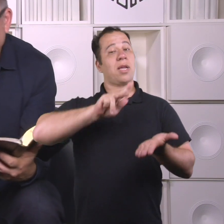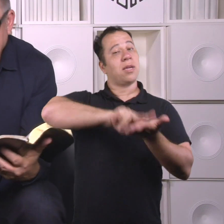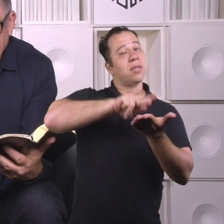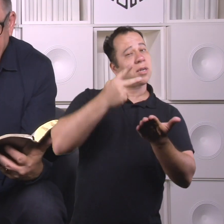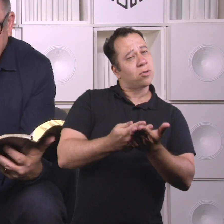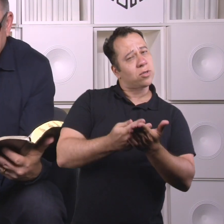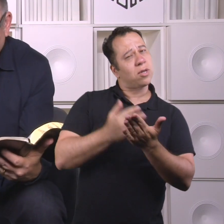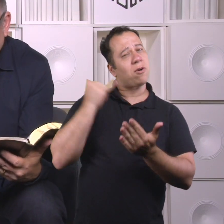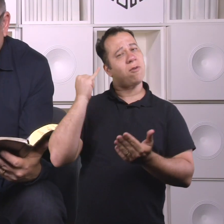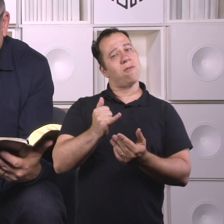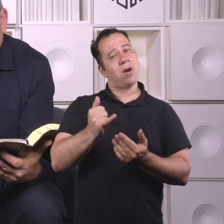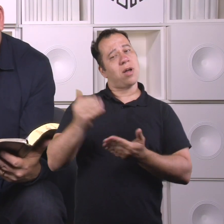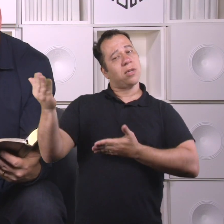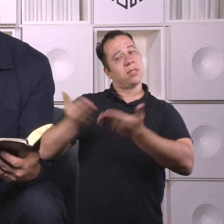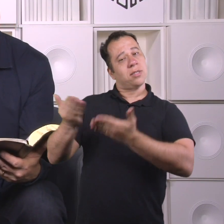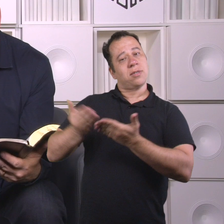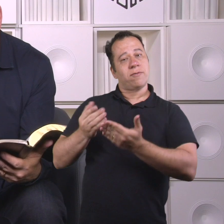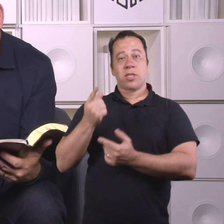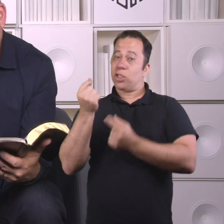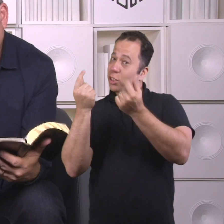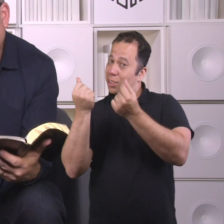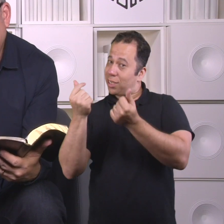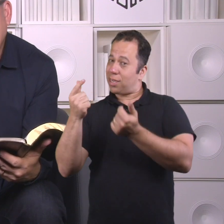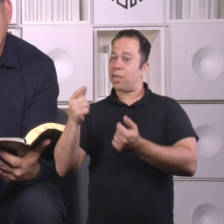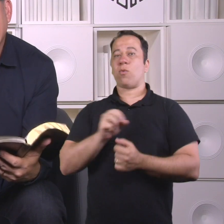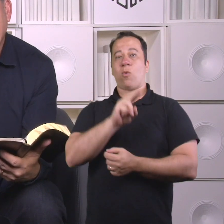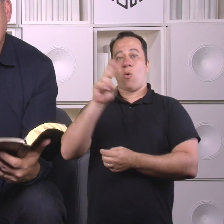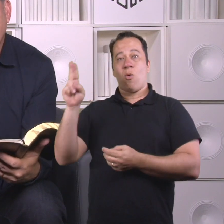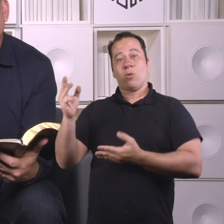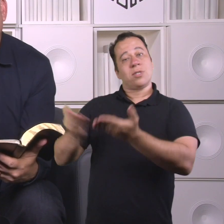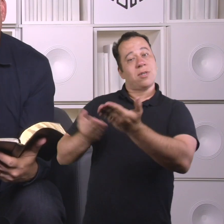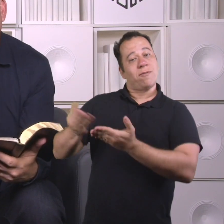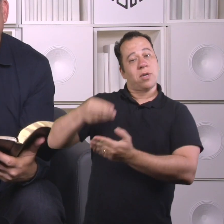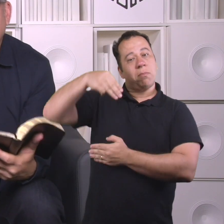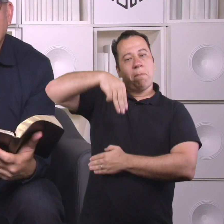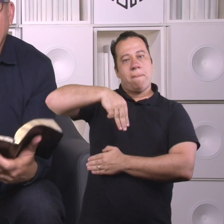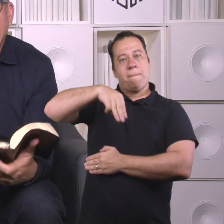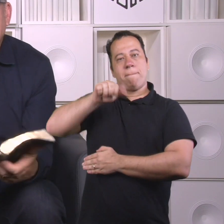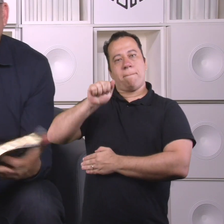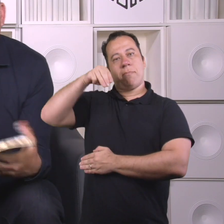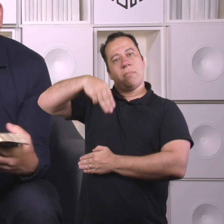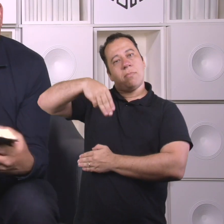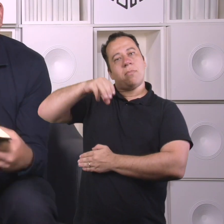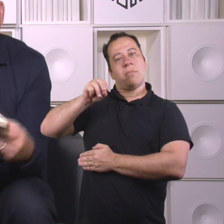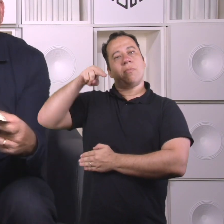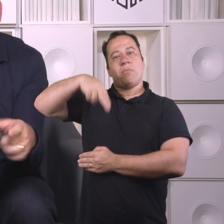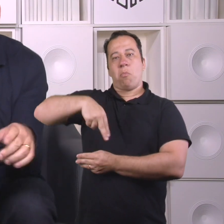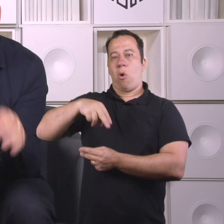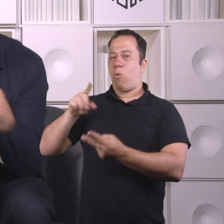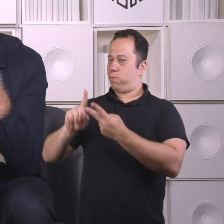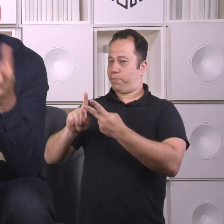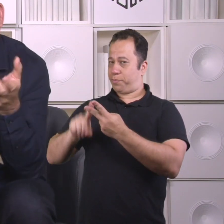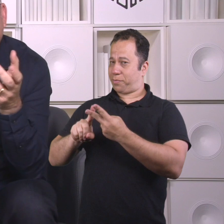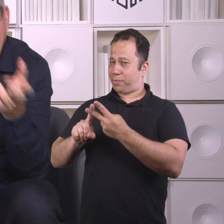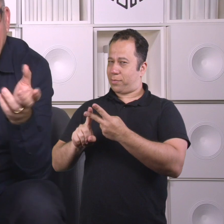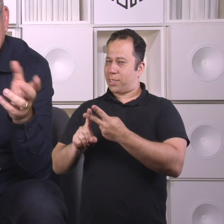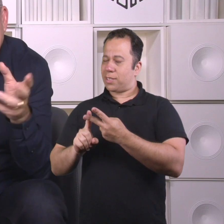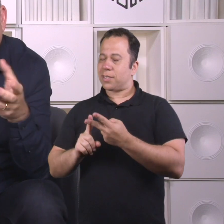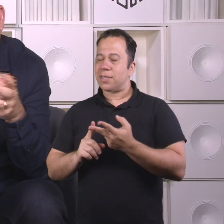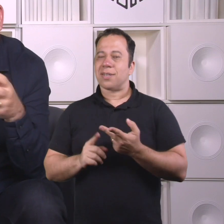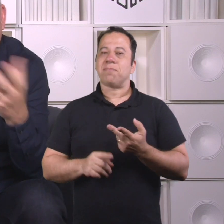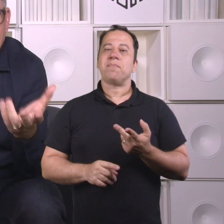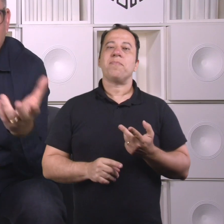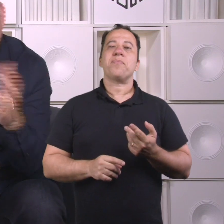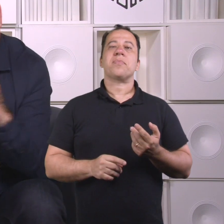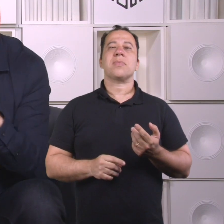dinheiro. E outras dizem: não podem servir a Deus e a Mamon. É muito interessante esse jogo de